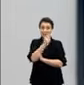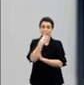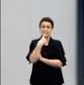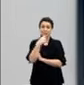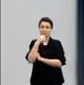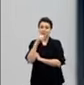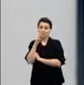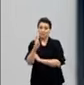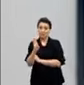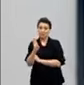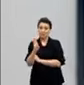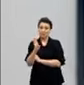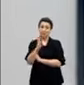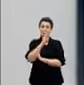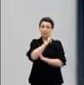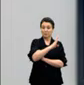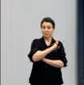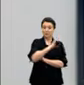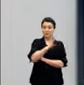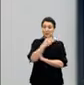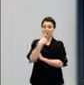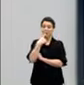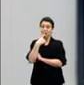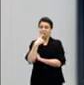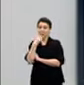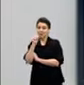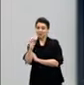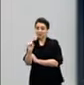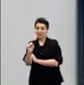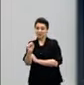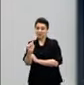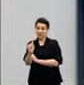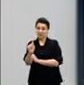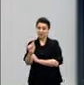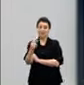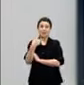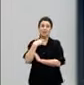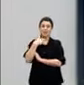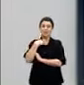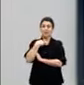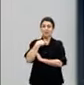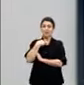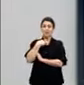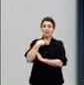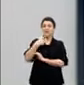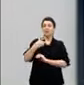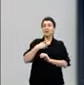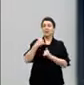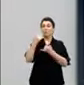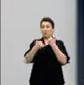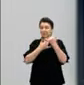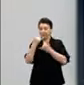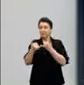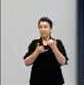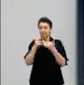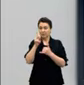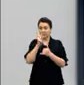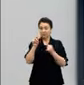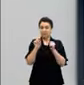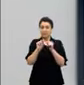os anticorpos do sangue A, que não se dá com o A, não se dá com o B não se dá com A. É uma brincadeira para vocês entenderem